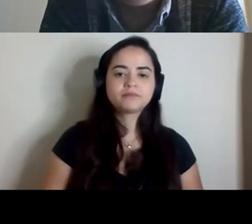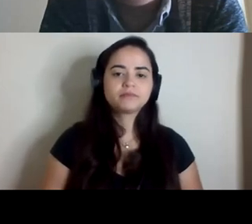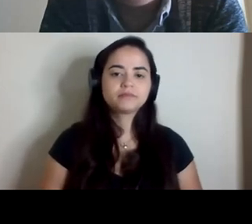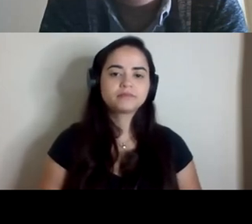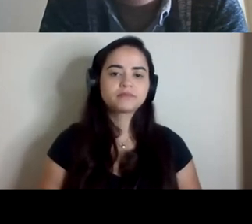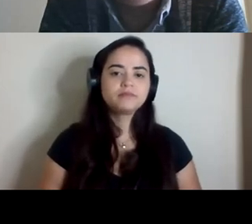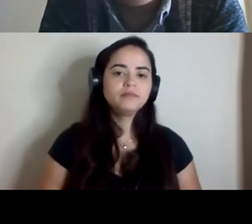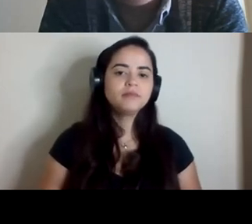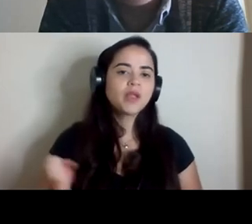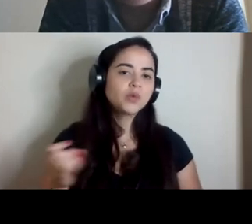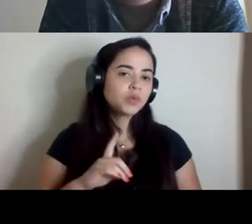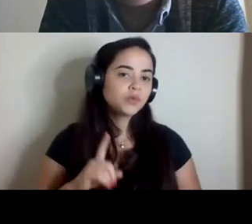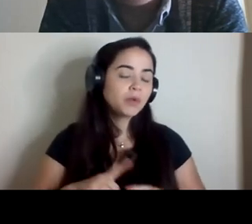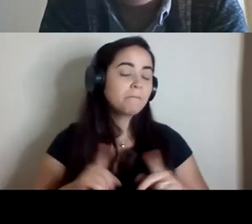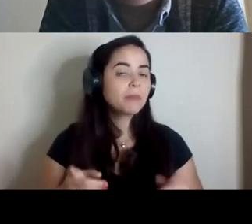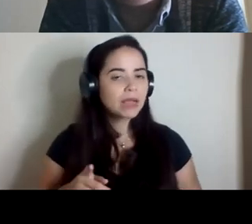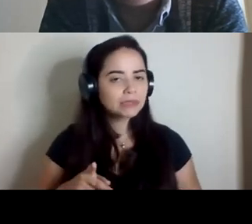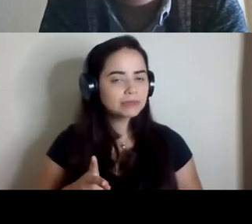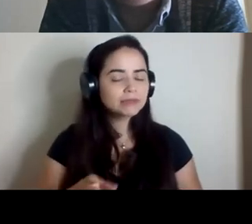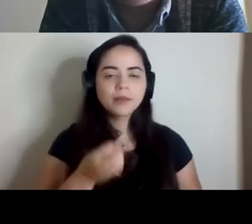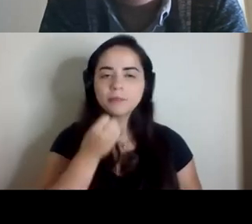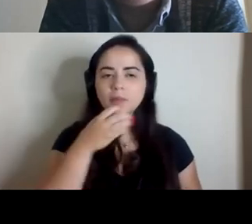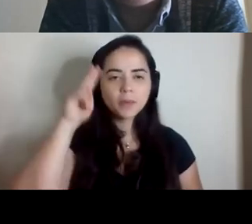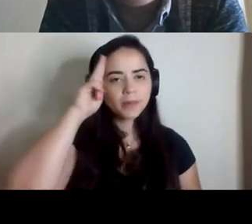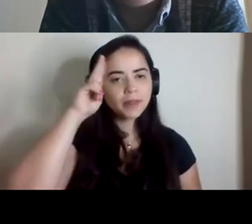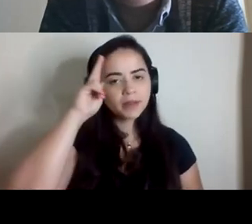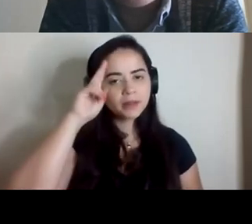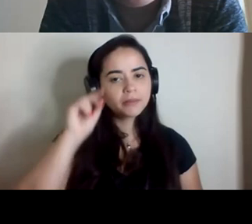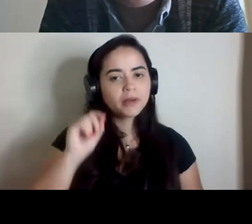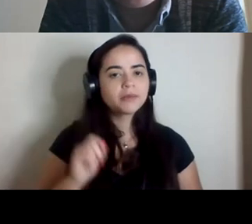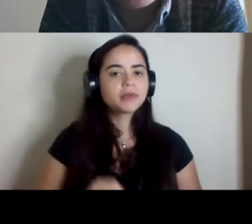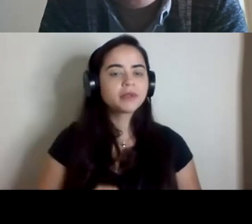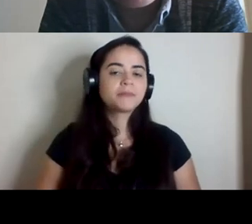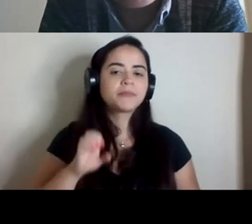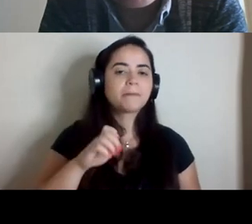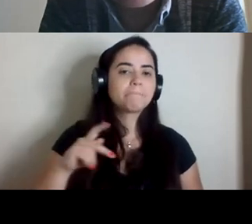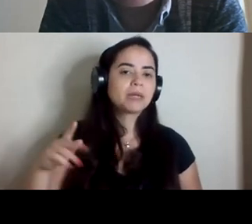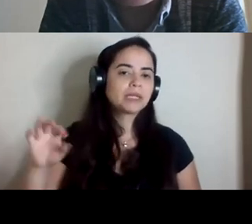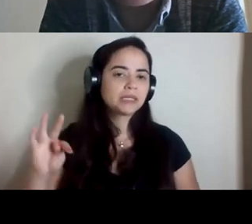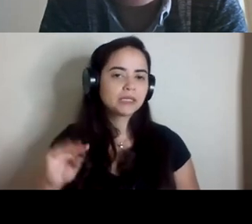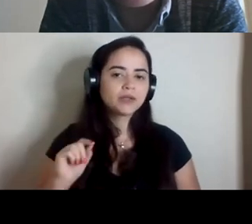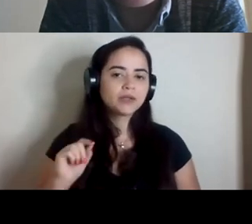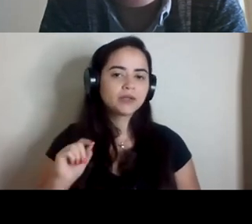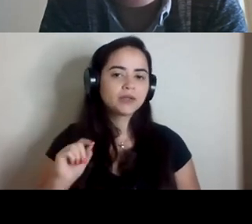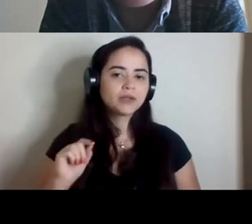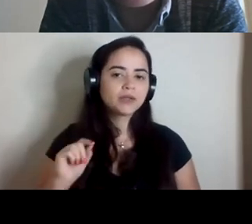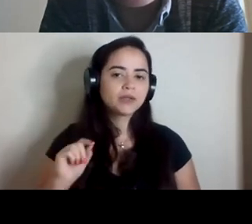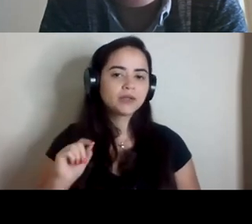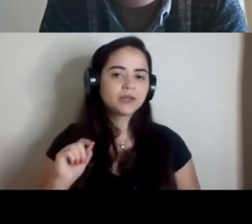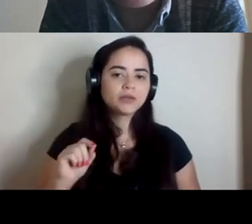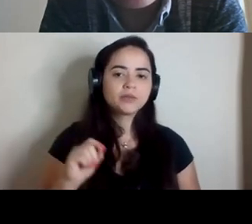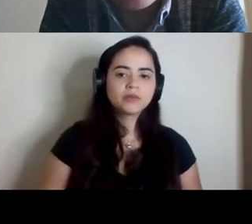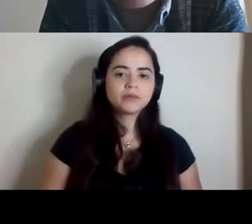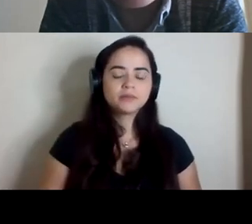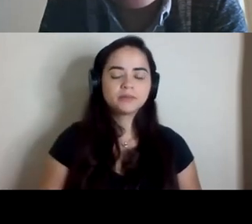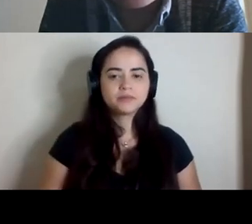Não é novidade, mas é sempre bom lembrar que o Prof. EPT, de fato, estamos aqui na nossa